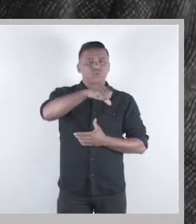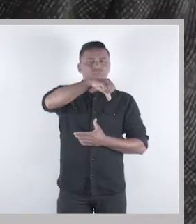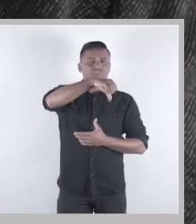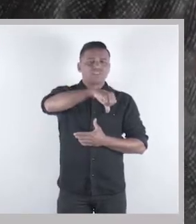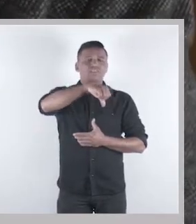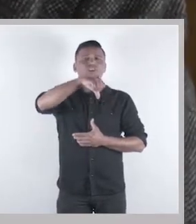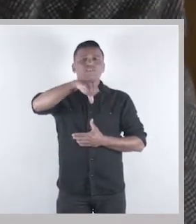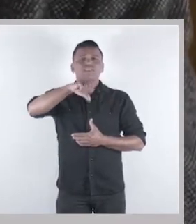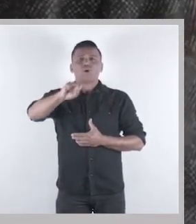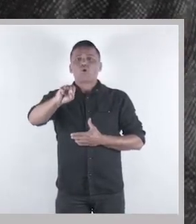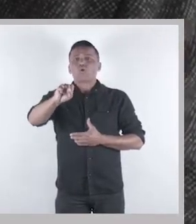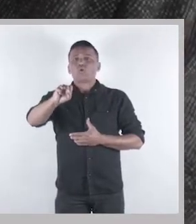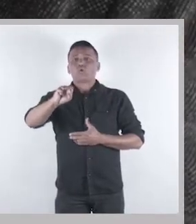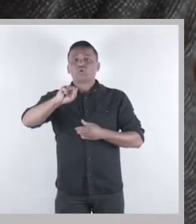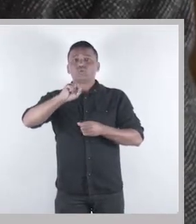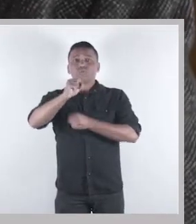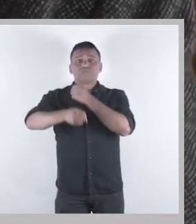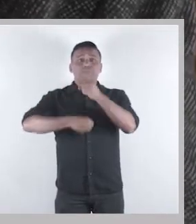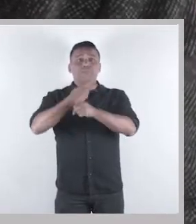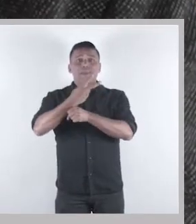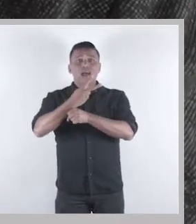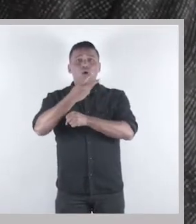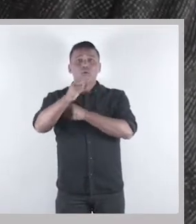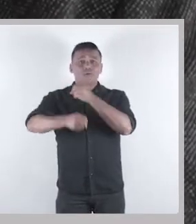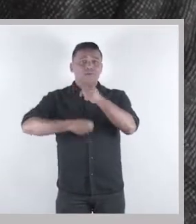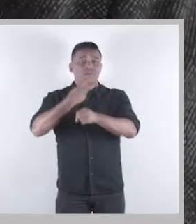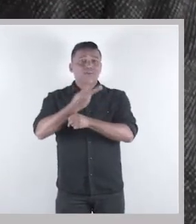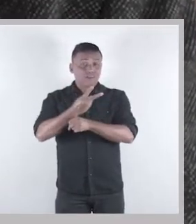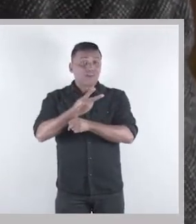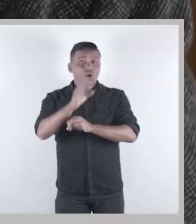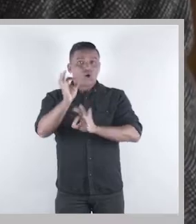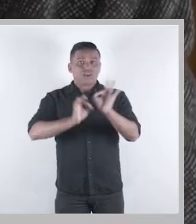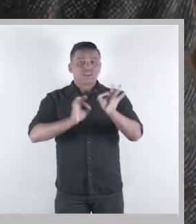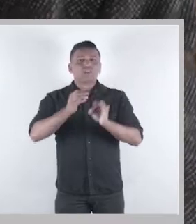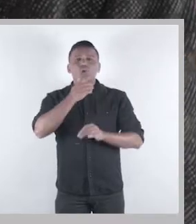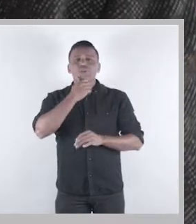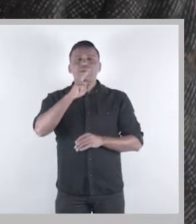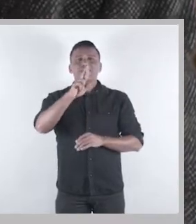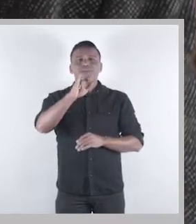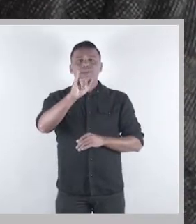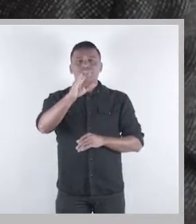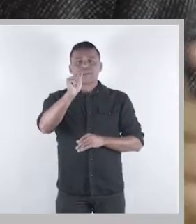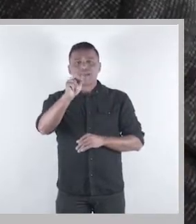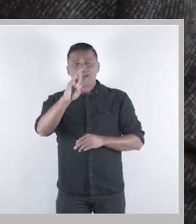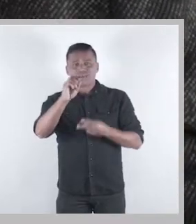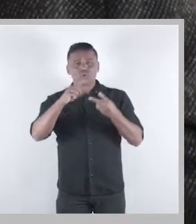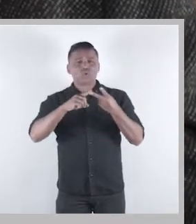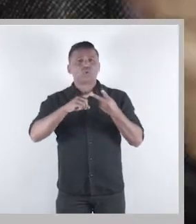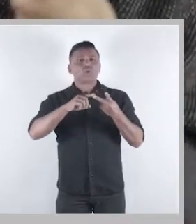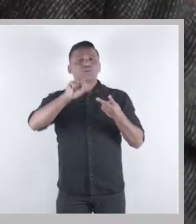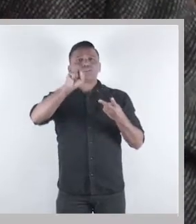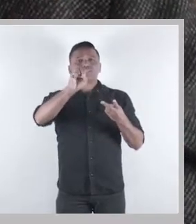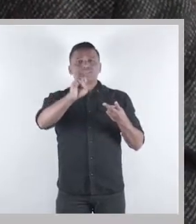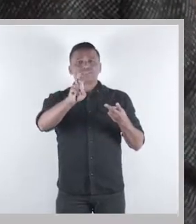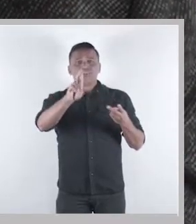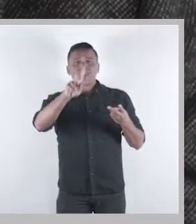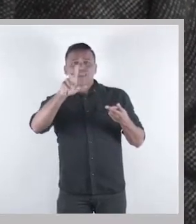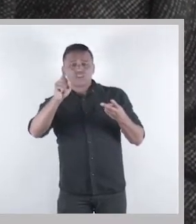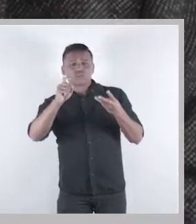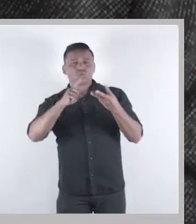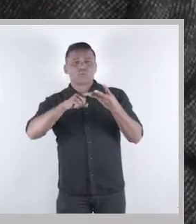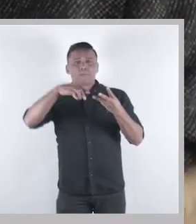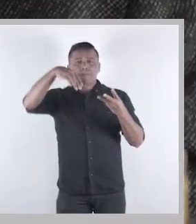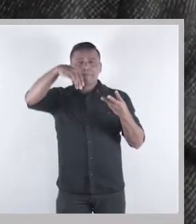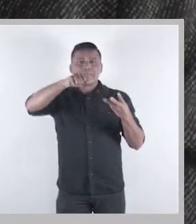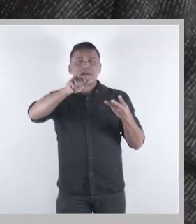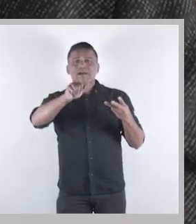foi organizada pelo Ricardo Aleixo pelo Sérgio Fantini pelo Marcelo Dolabela e né então assim vieram poetas de